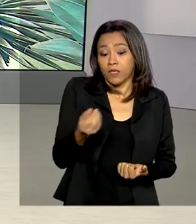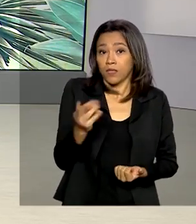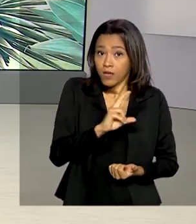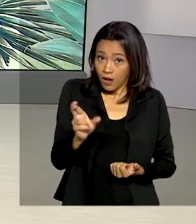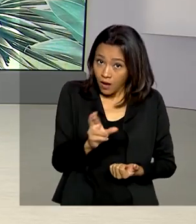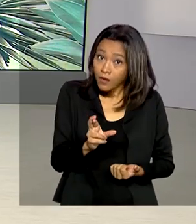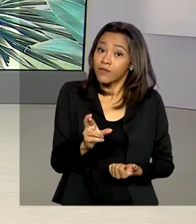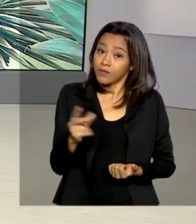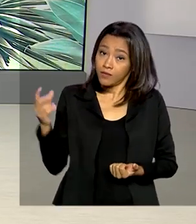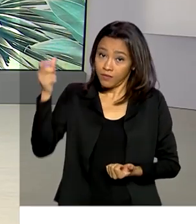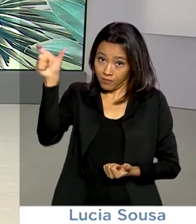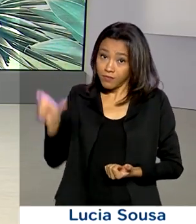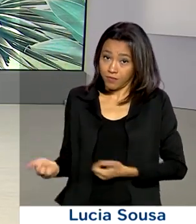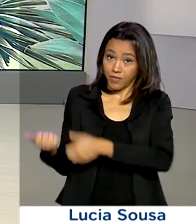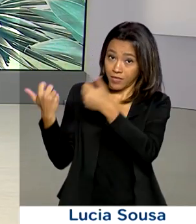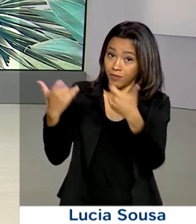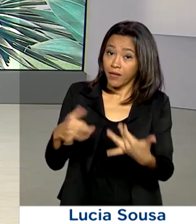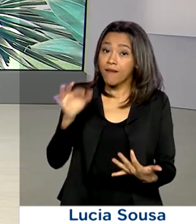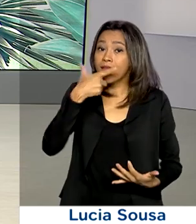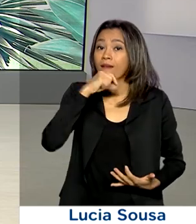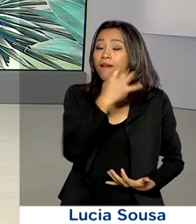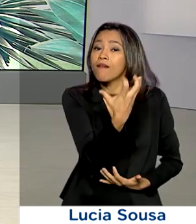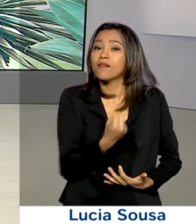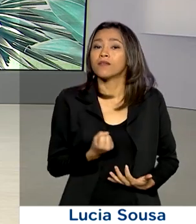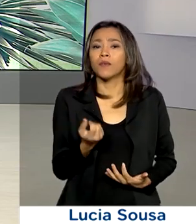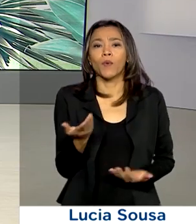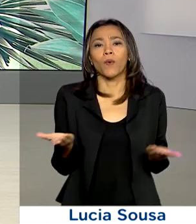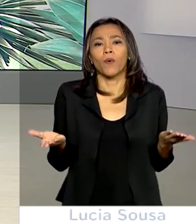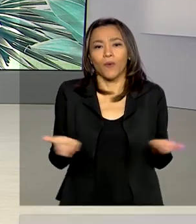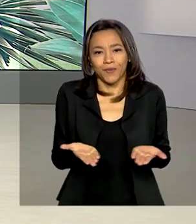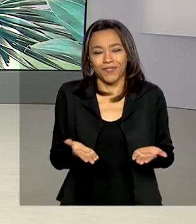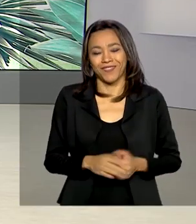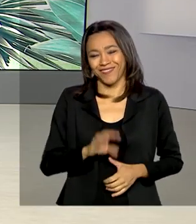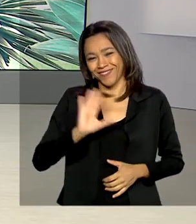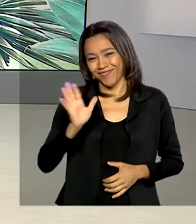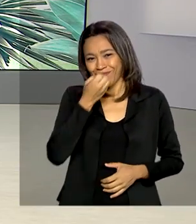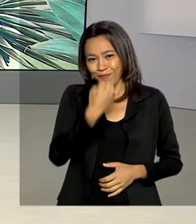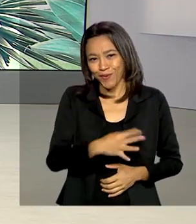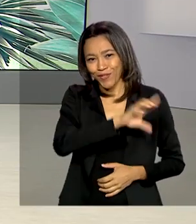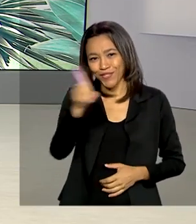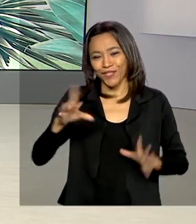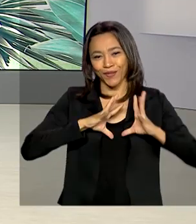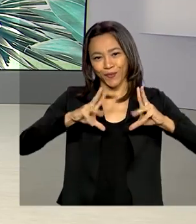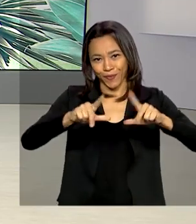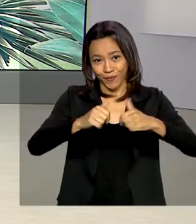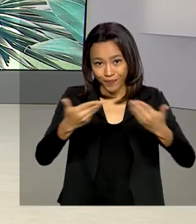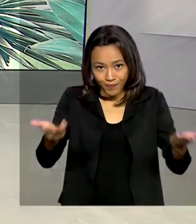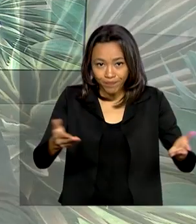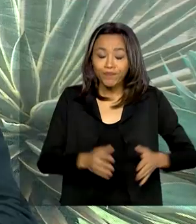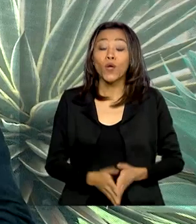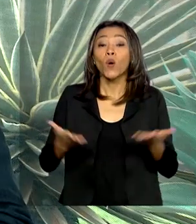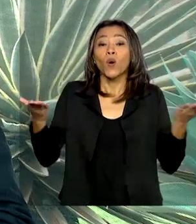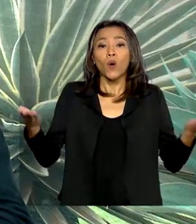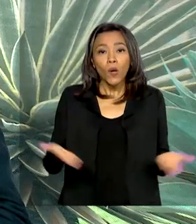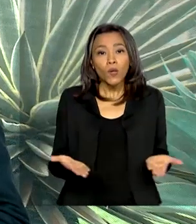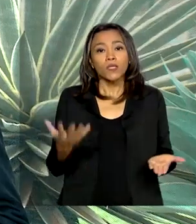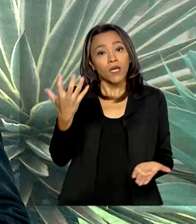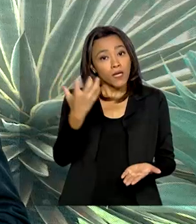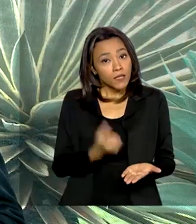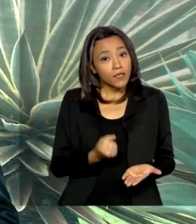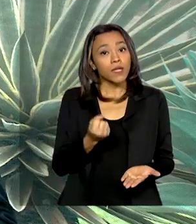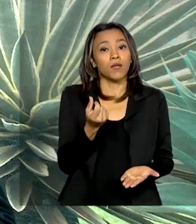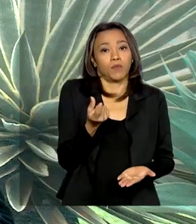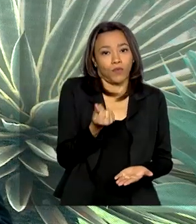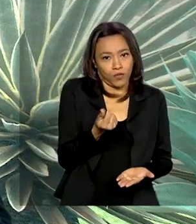conta agora para a gente quem recebe hoje. Oi Glauco, bom dia. Bom dia Renata, bom dia a todos. Olha, recebem hoje o